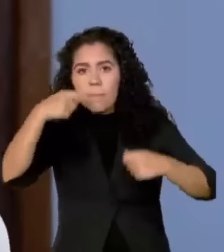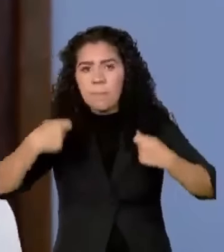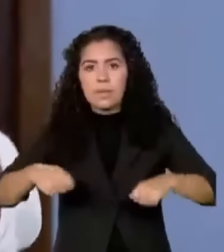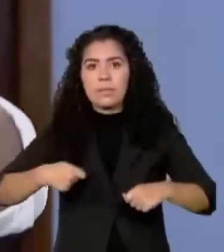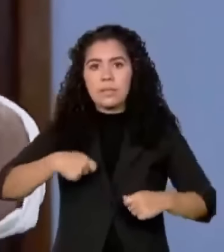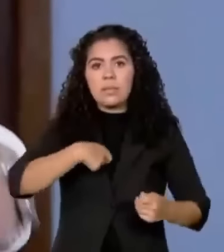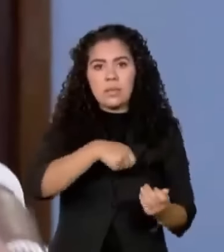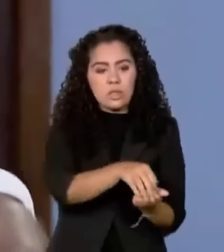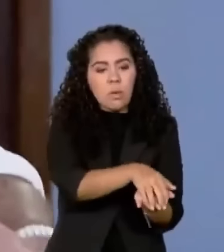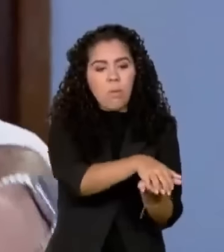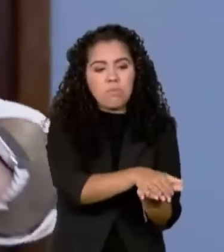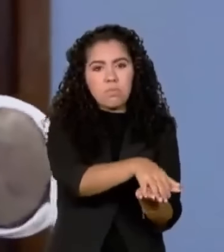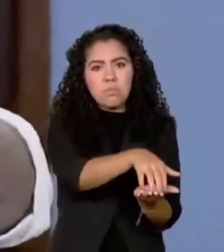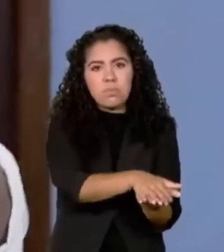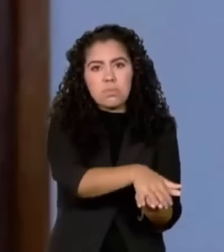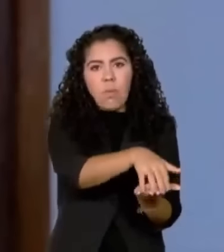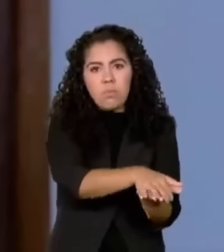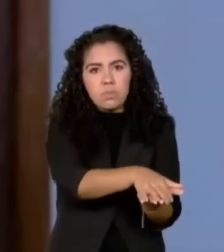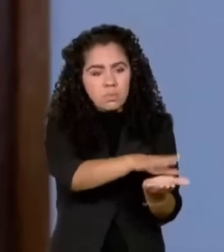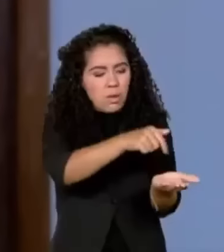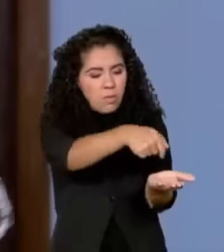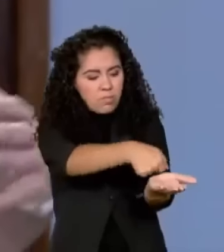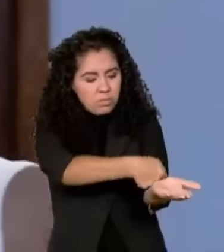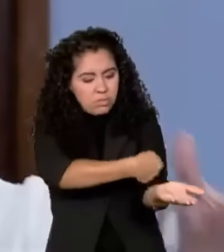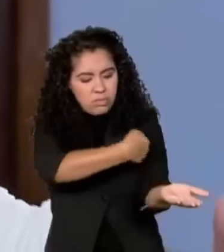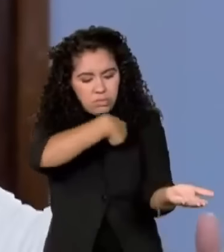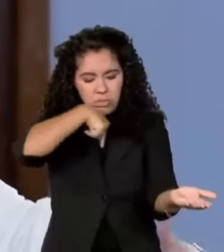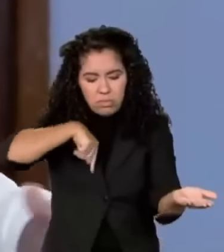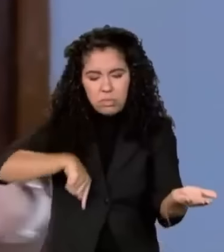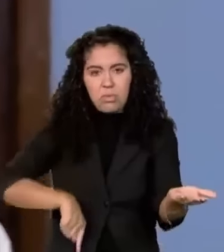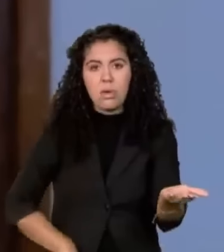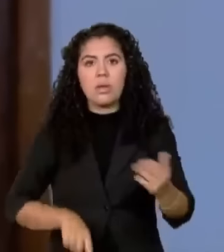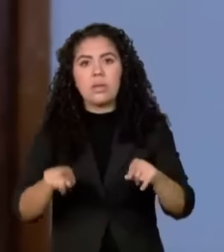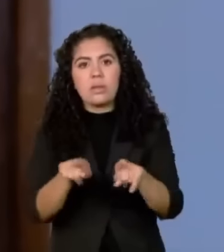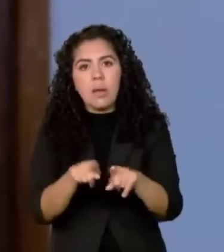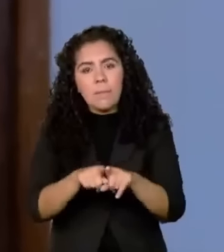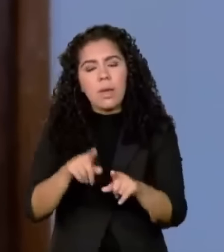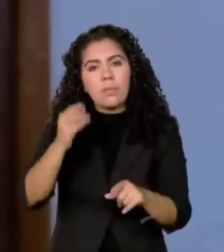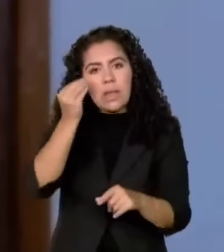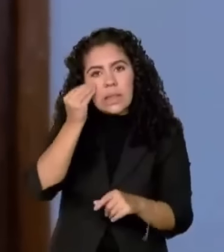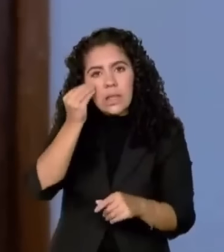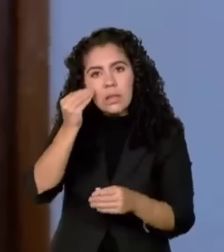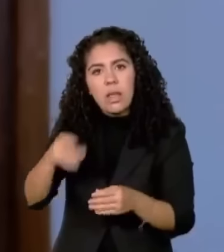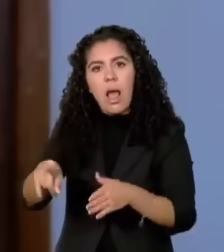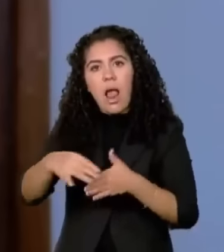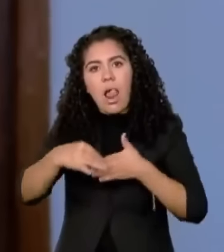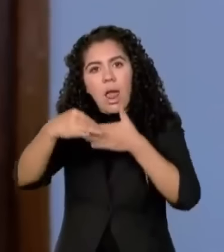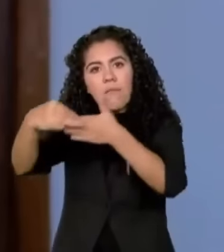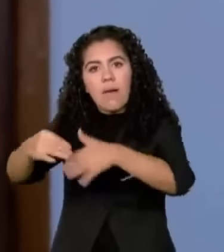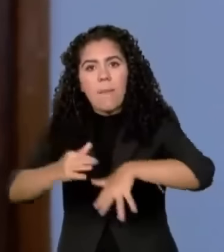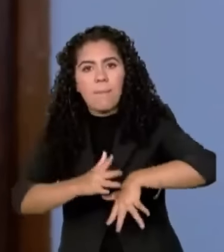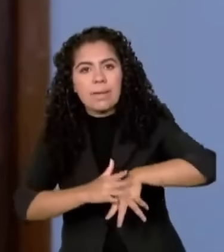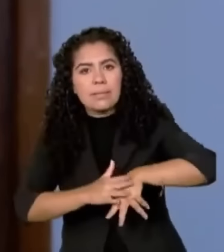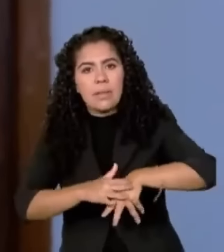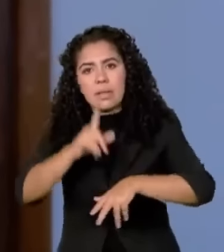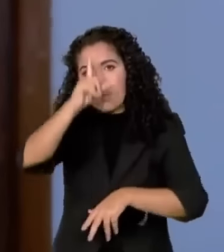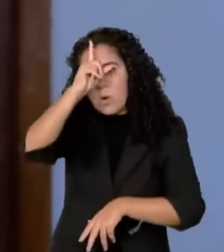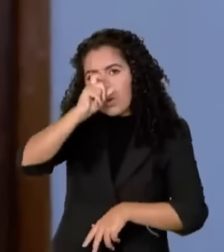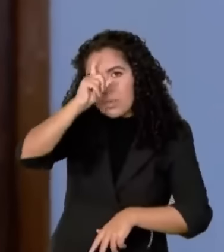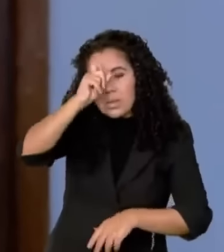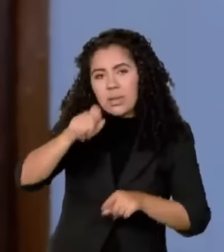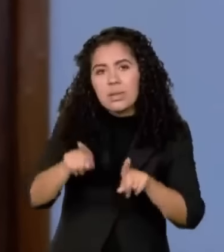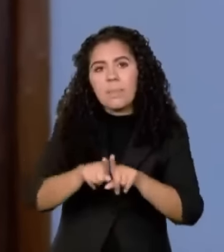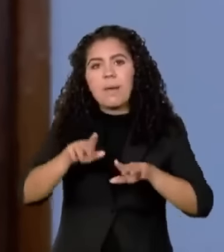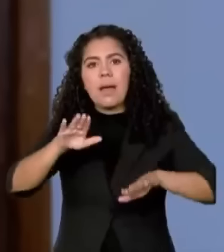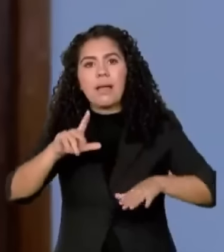municípios e a gente está buscando acessar esses pacientes para poder levá-los a hospitais. Tem problema de alimentação em